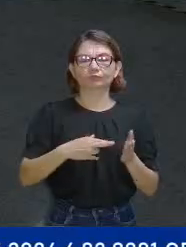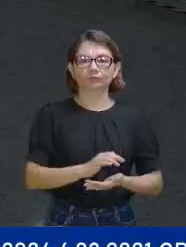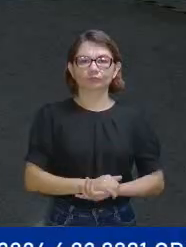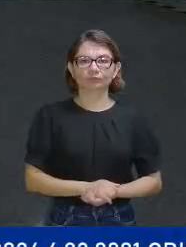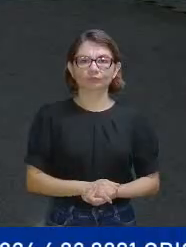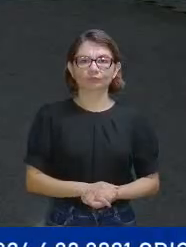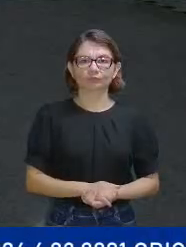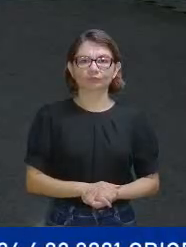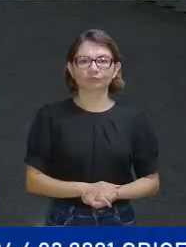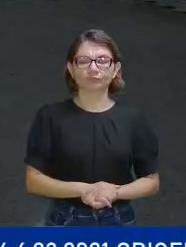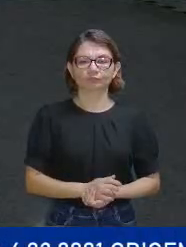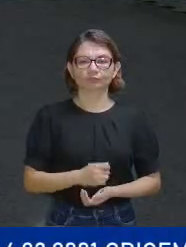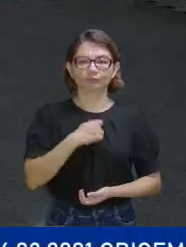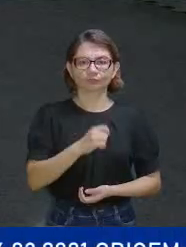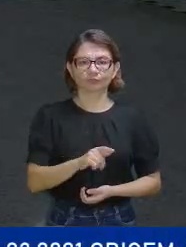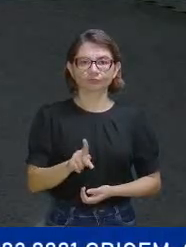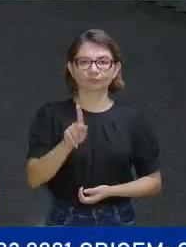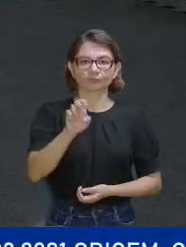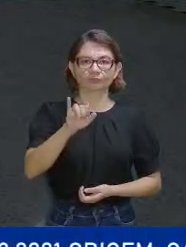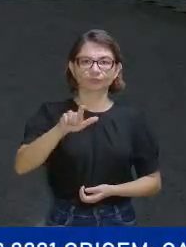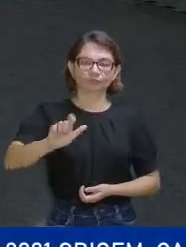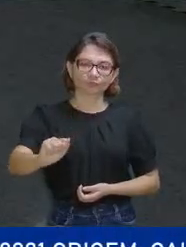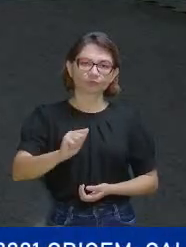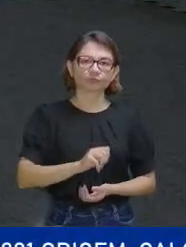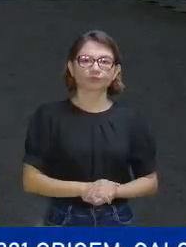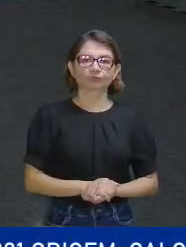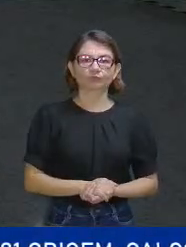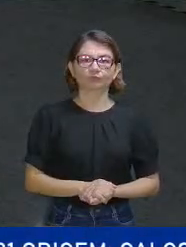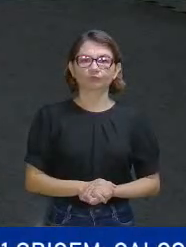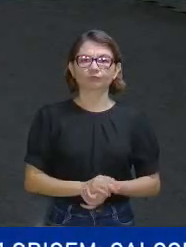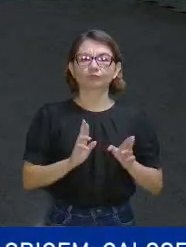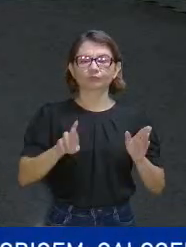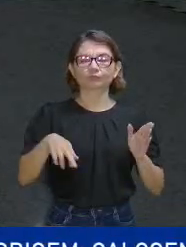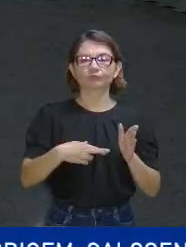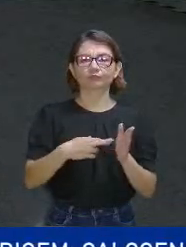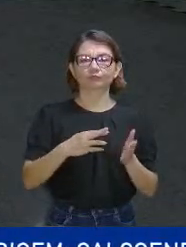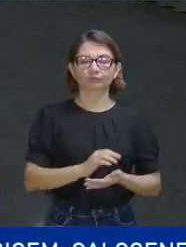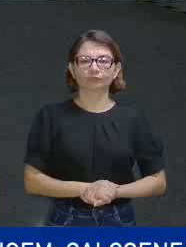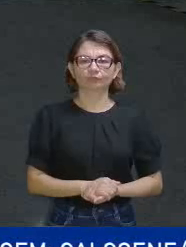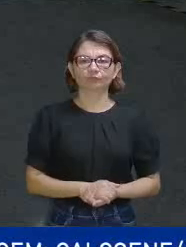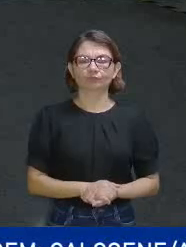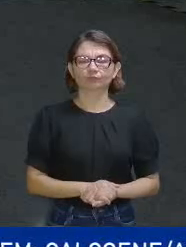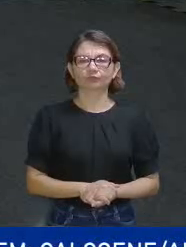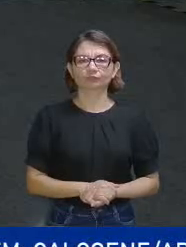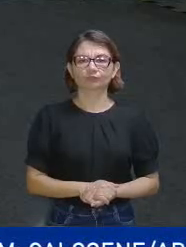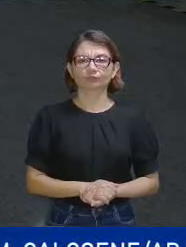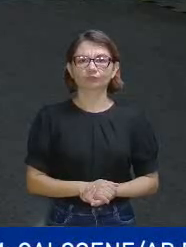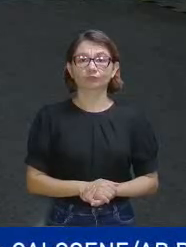relatora. Juiz Keila Utsik. Acompanho a relatores.